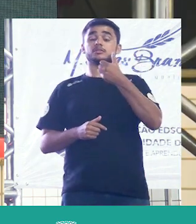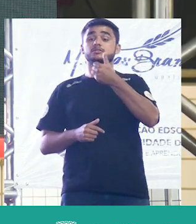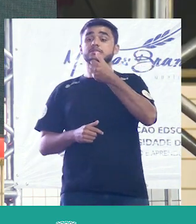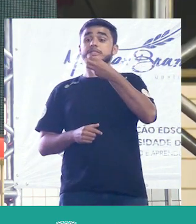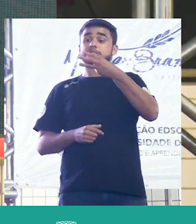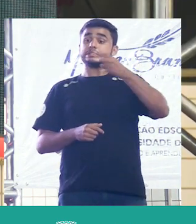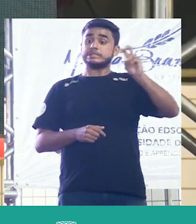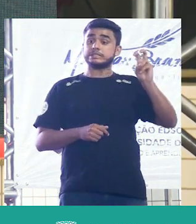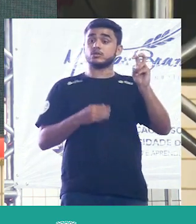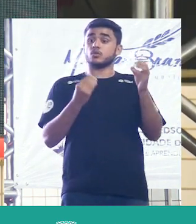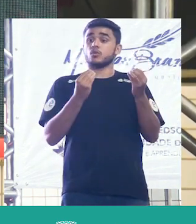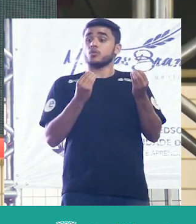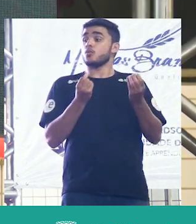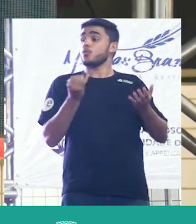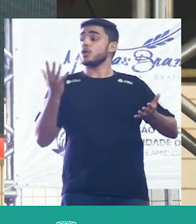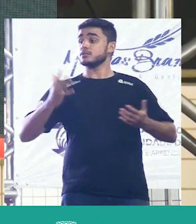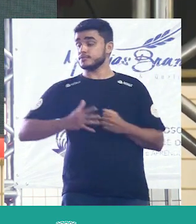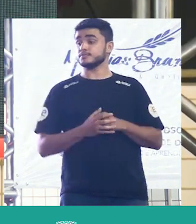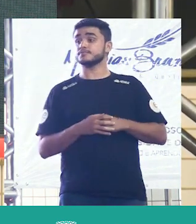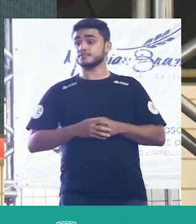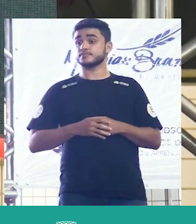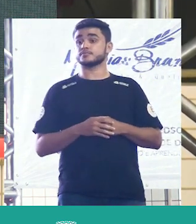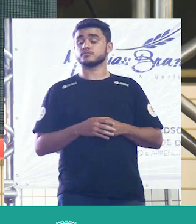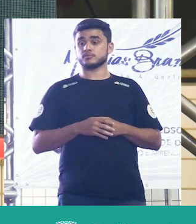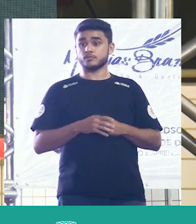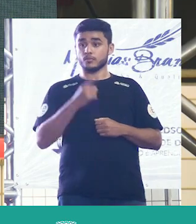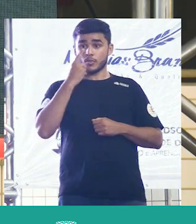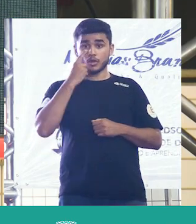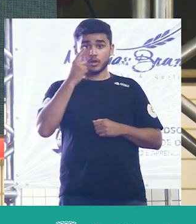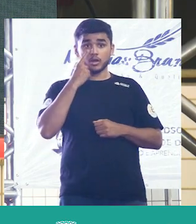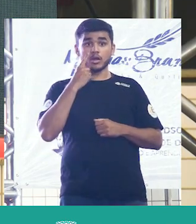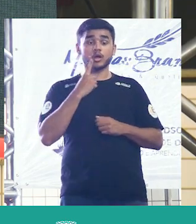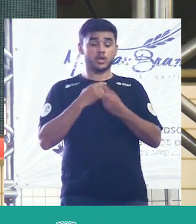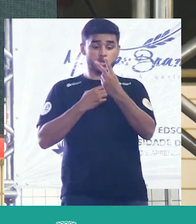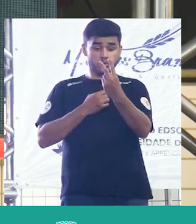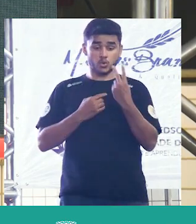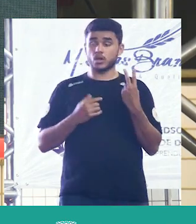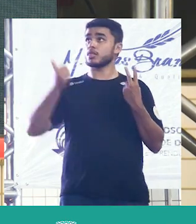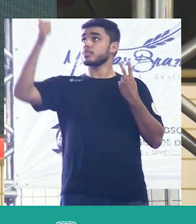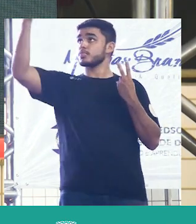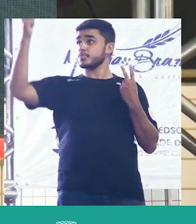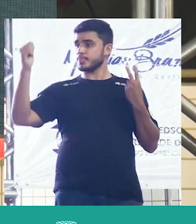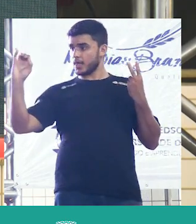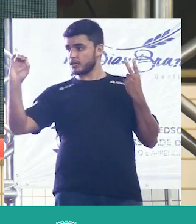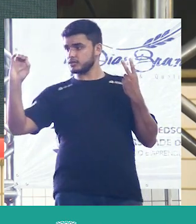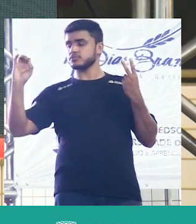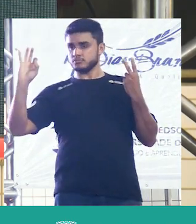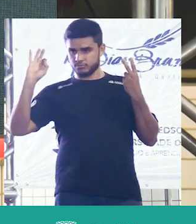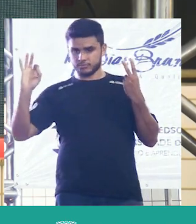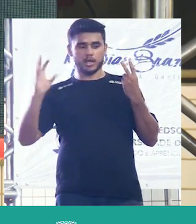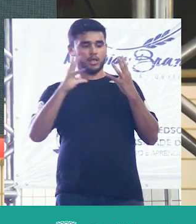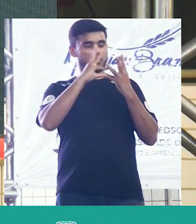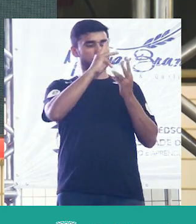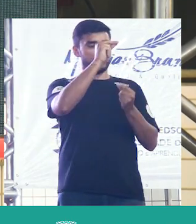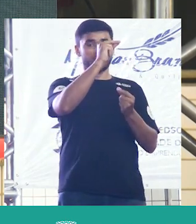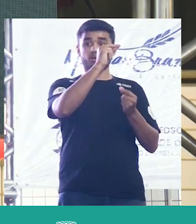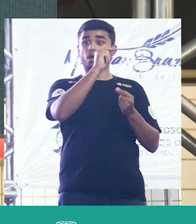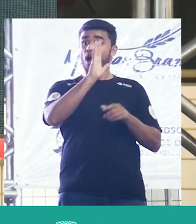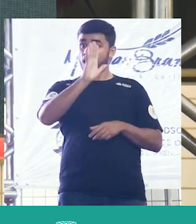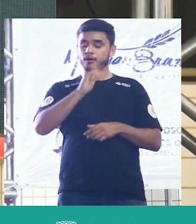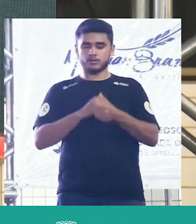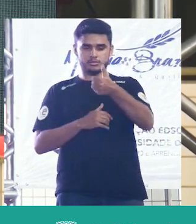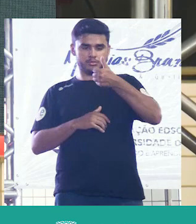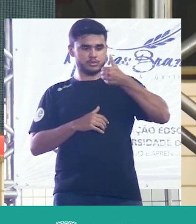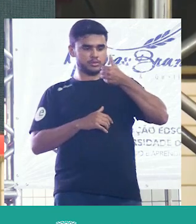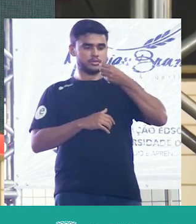quantos gramas? Se para 2 gramas de partículas eu preciso de 10 de hidróxido, para 135